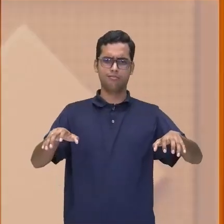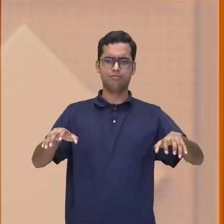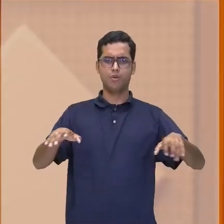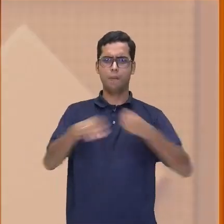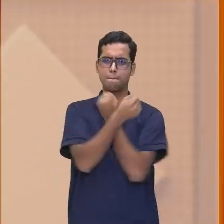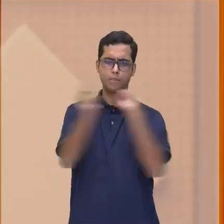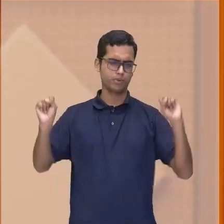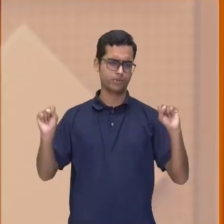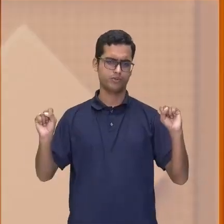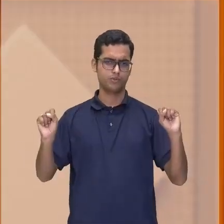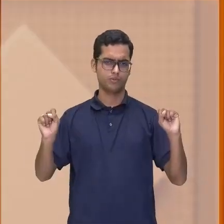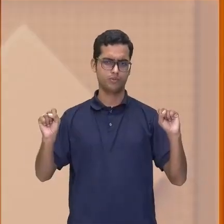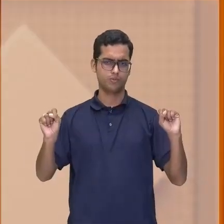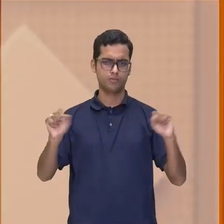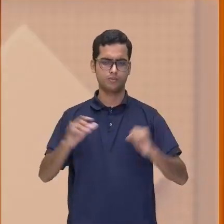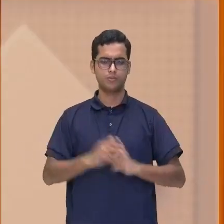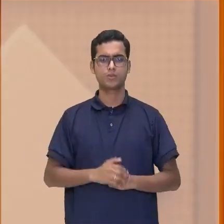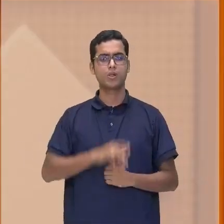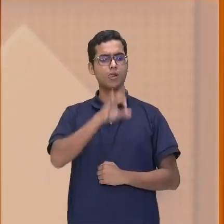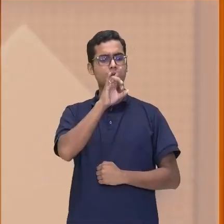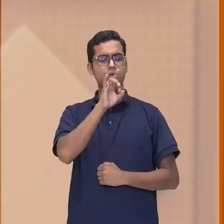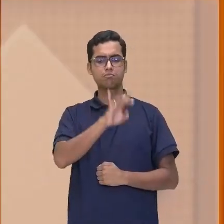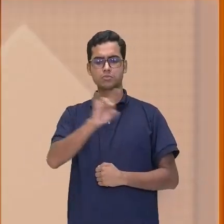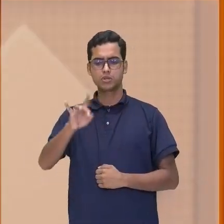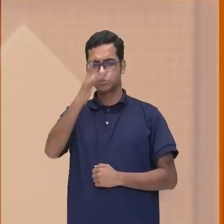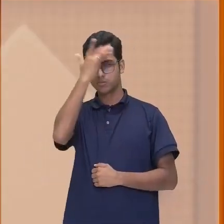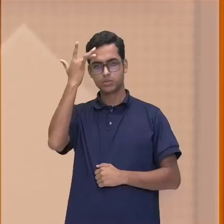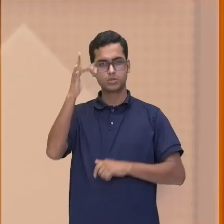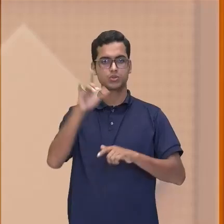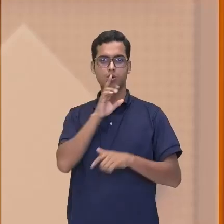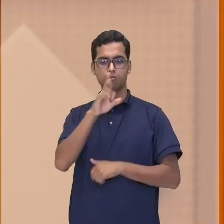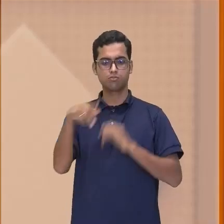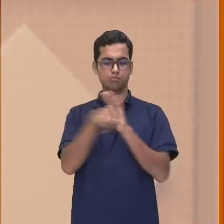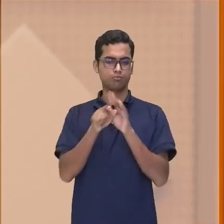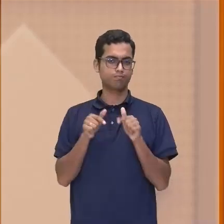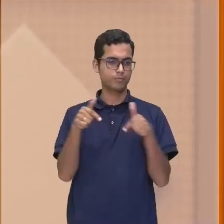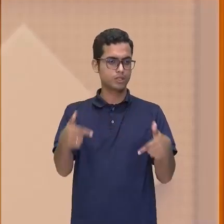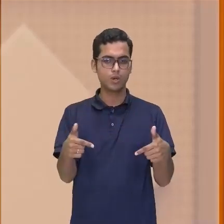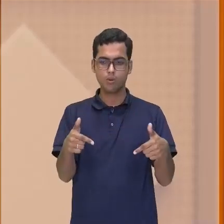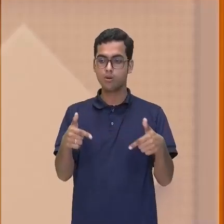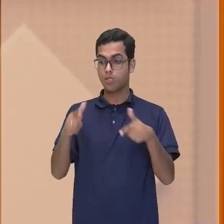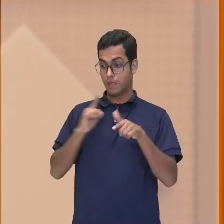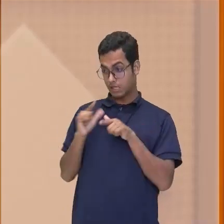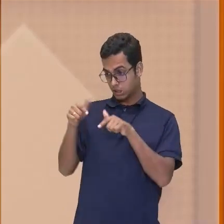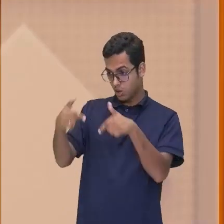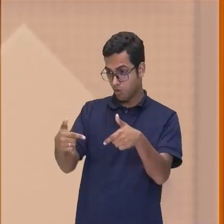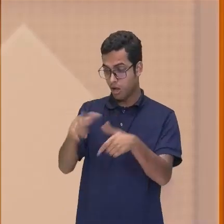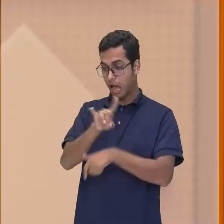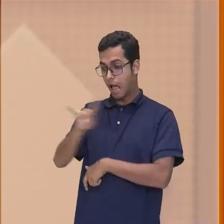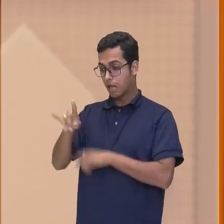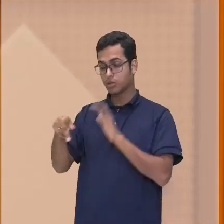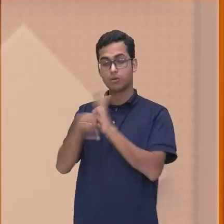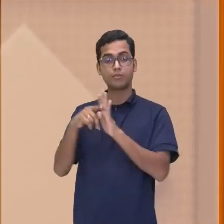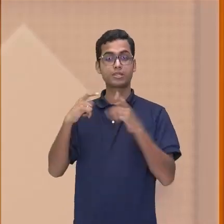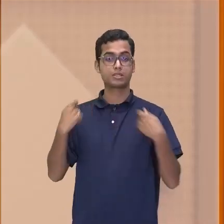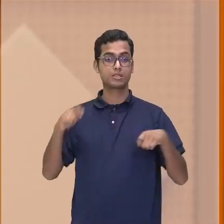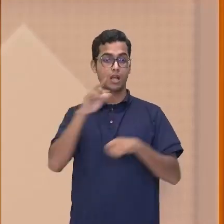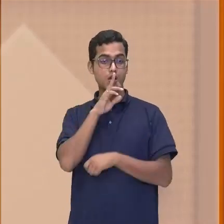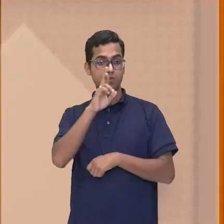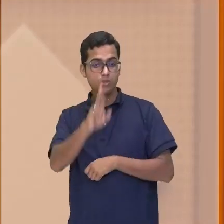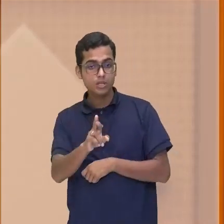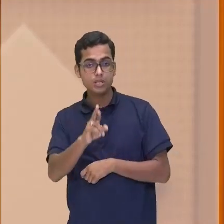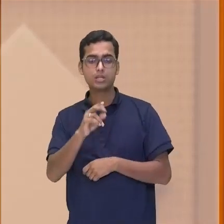para outra pessoa. Cada um responde por seus atos. Então, de acordo com a teoria dele, o Estado